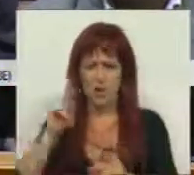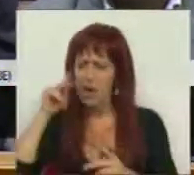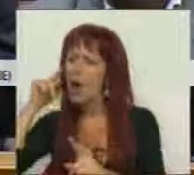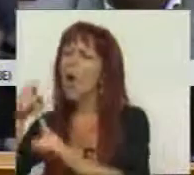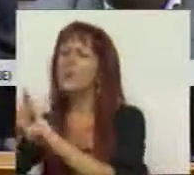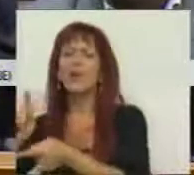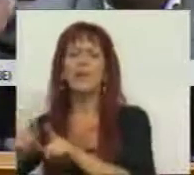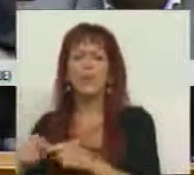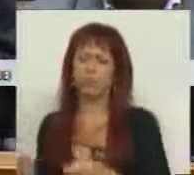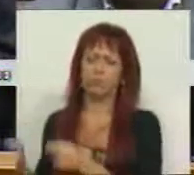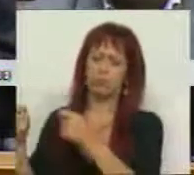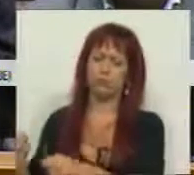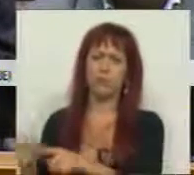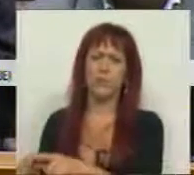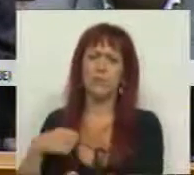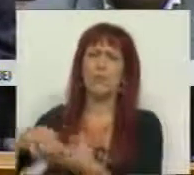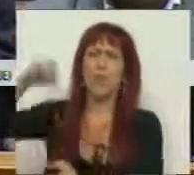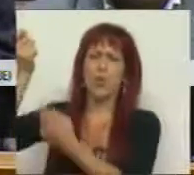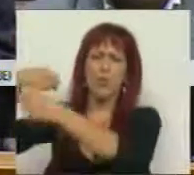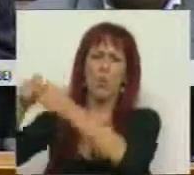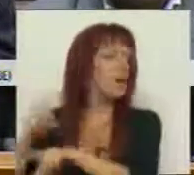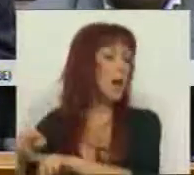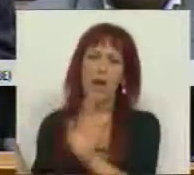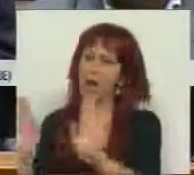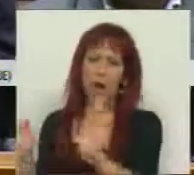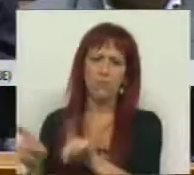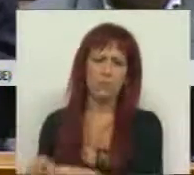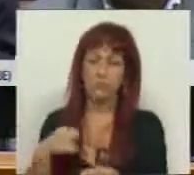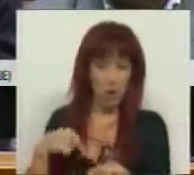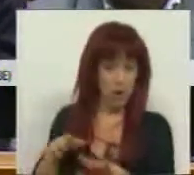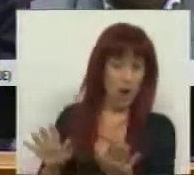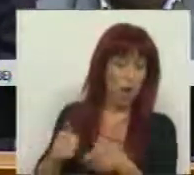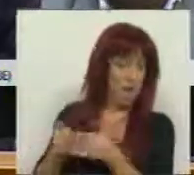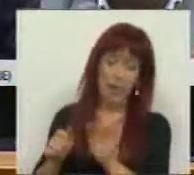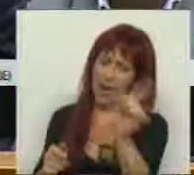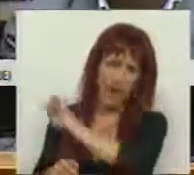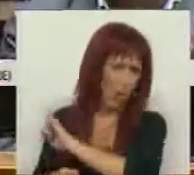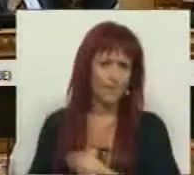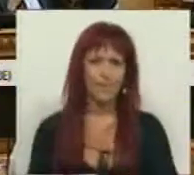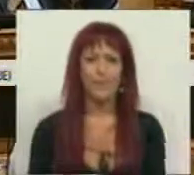virado para o investimento imobiliário, esse não contem com o nosso apoio.